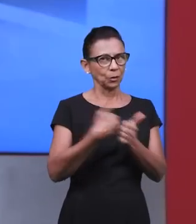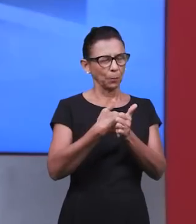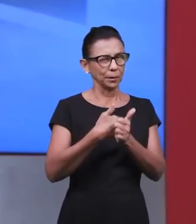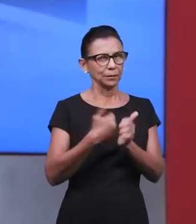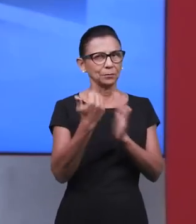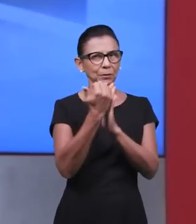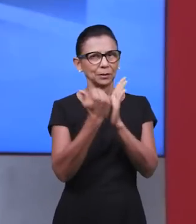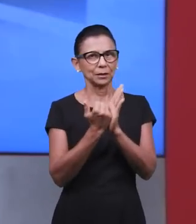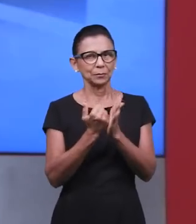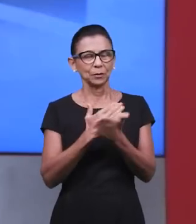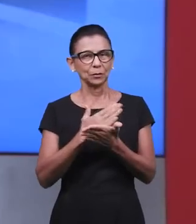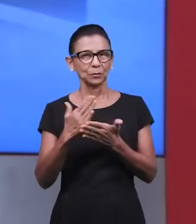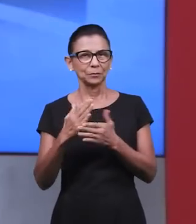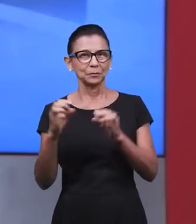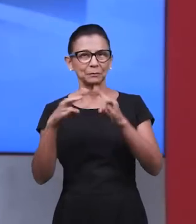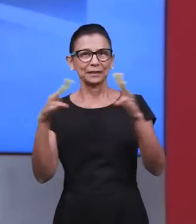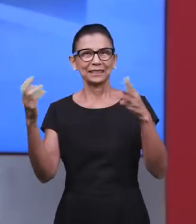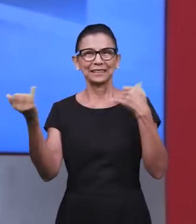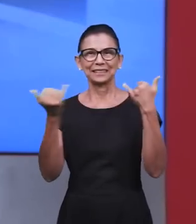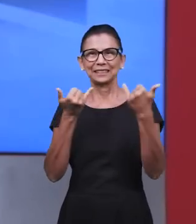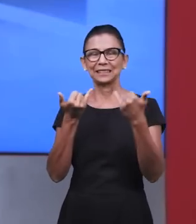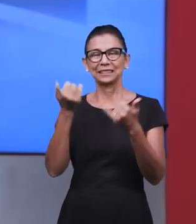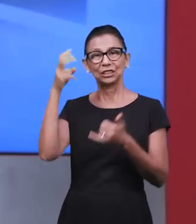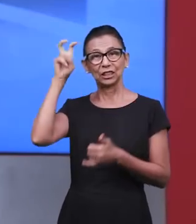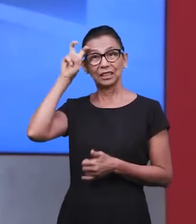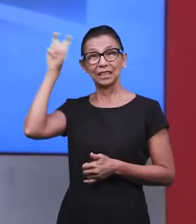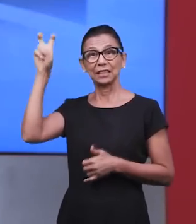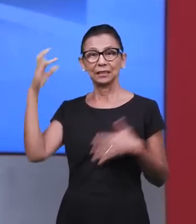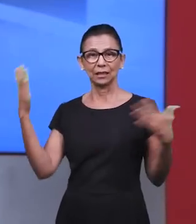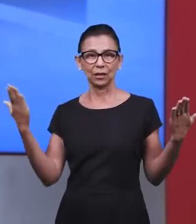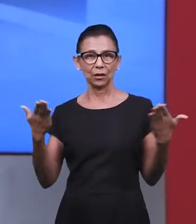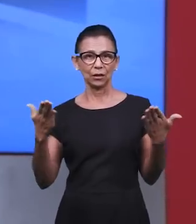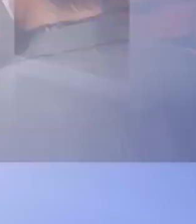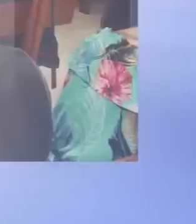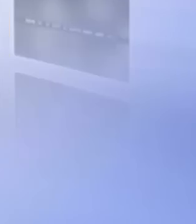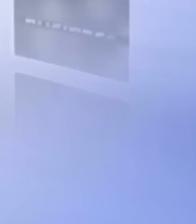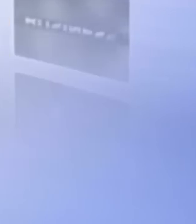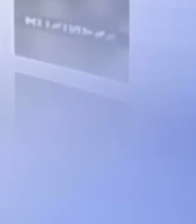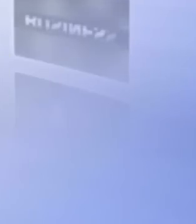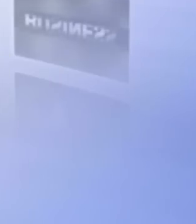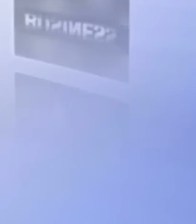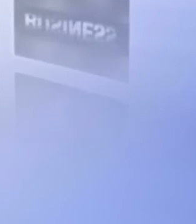porque a partir de agora está entrando no ar o Manaí News de quinta-feira.